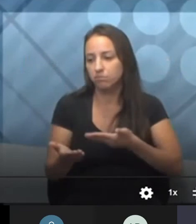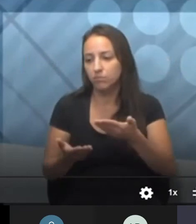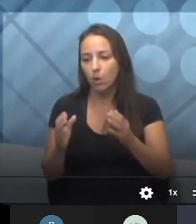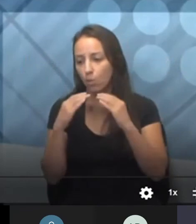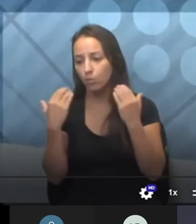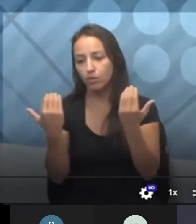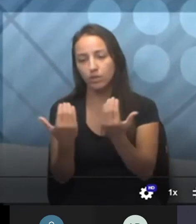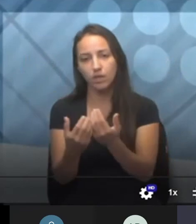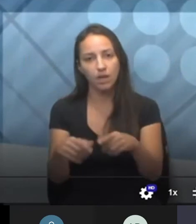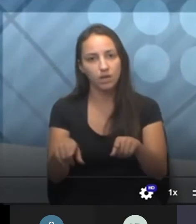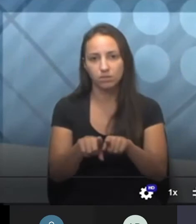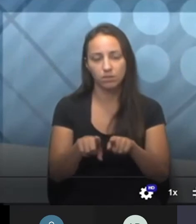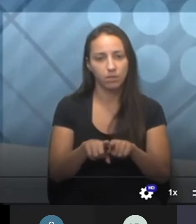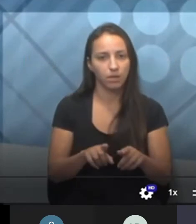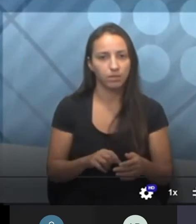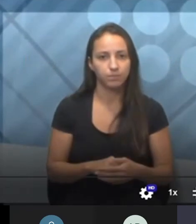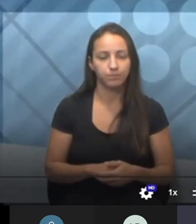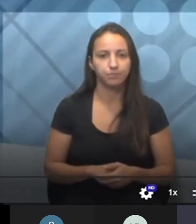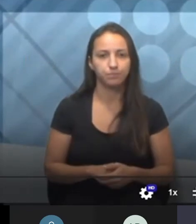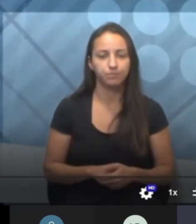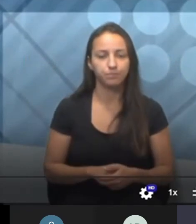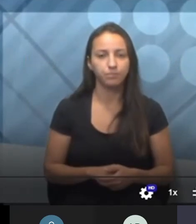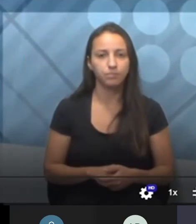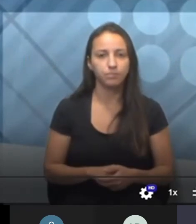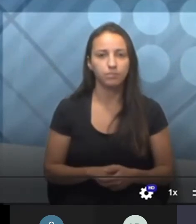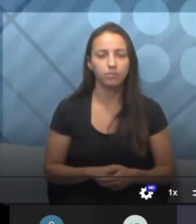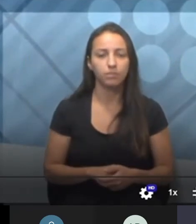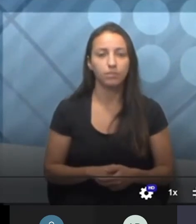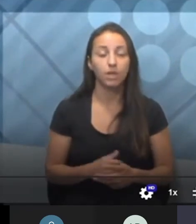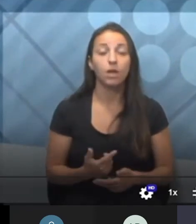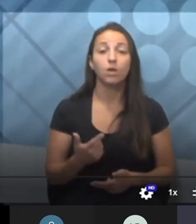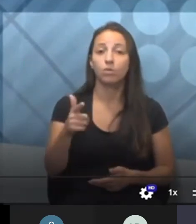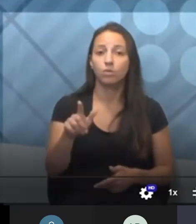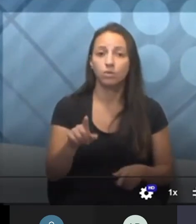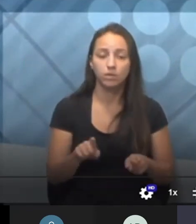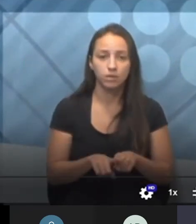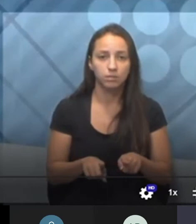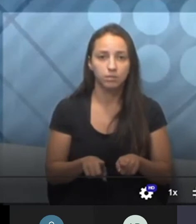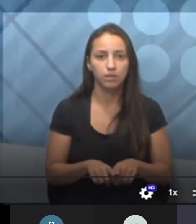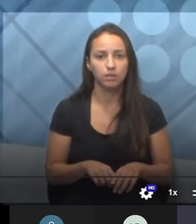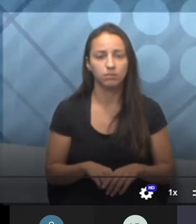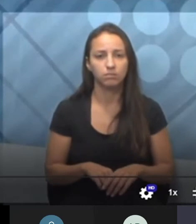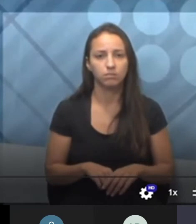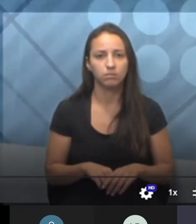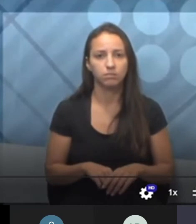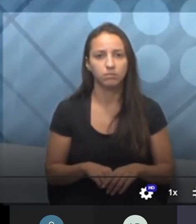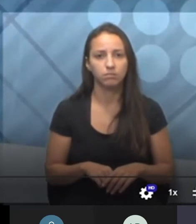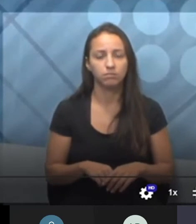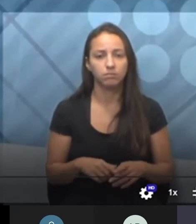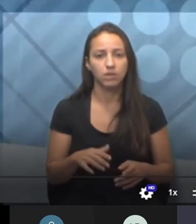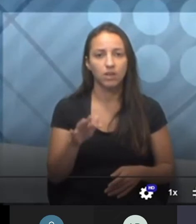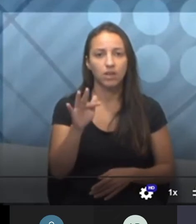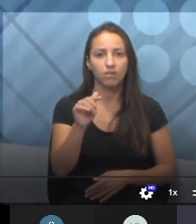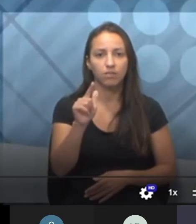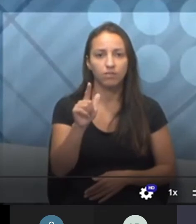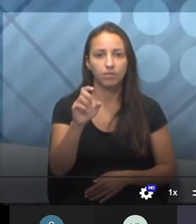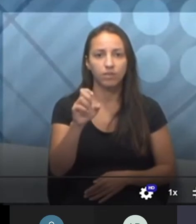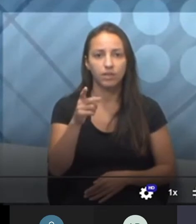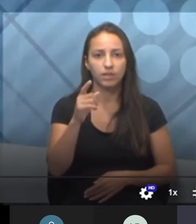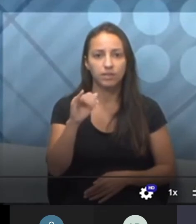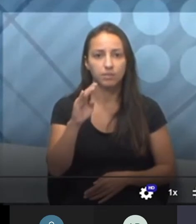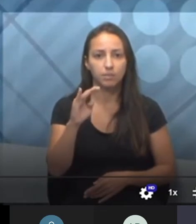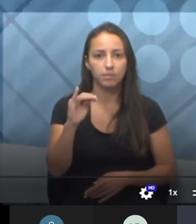só interna, mas externa à escola. Outra questão, ambientes flexíveis, sempre muito